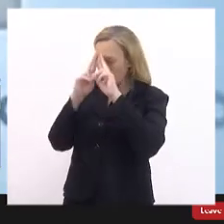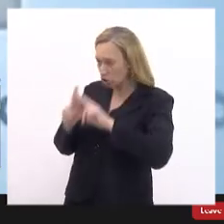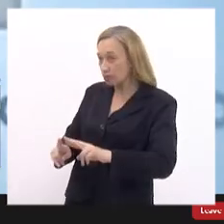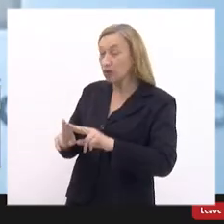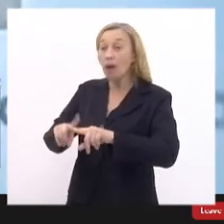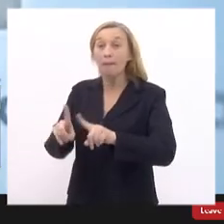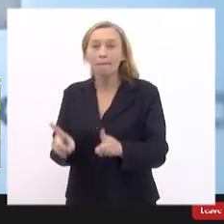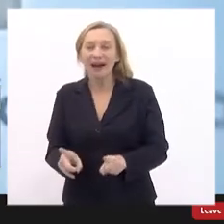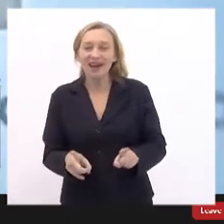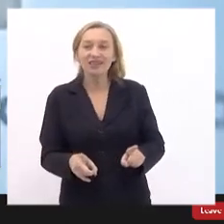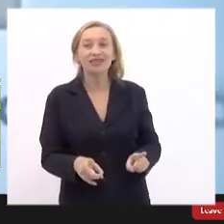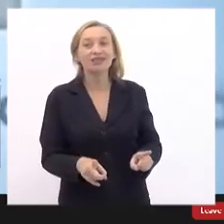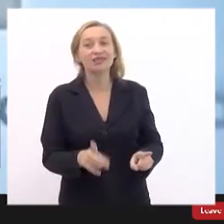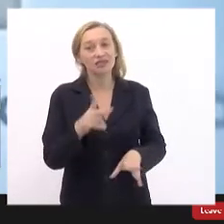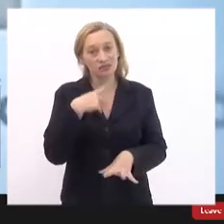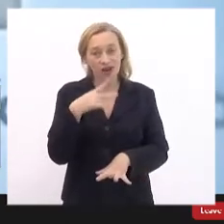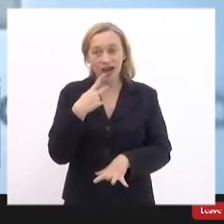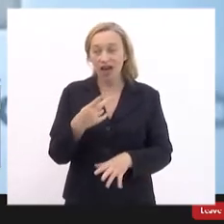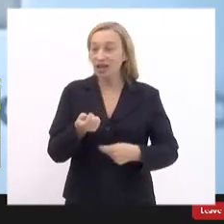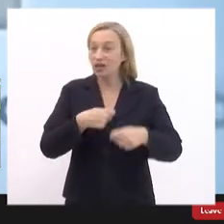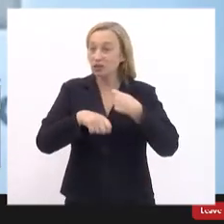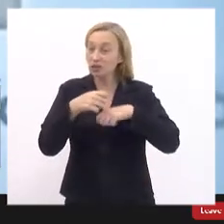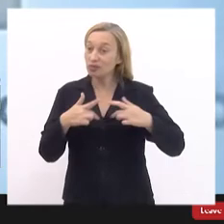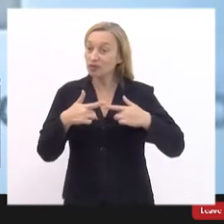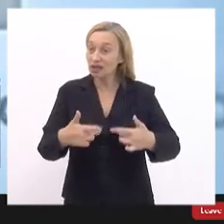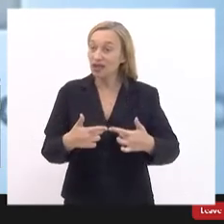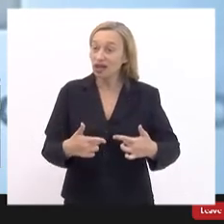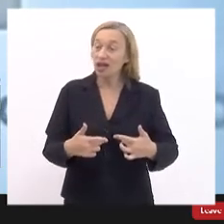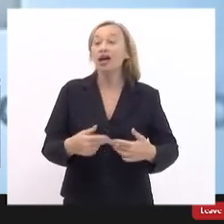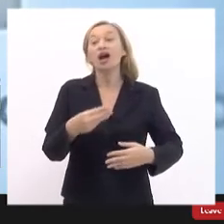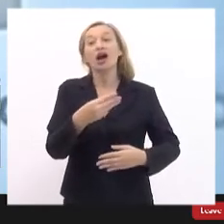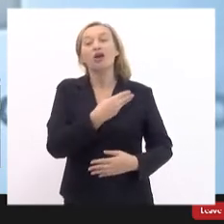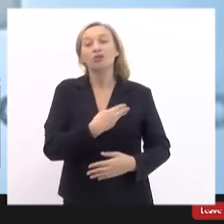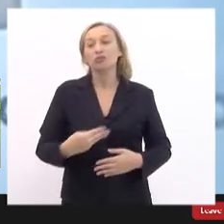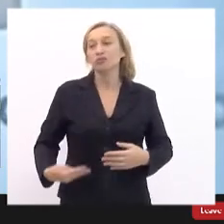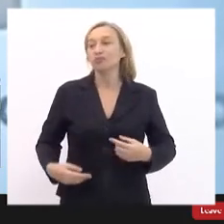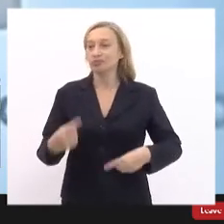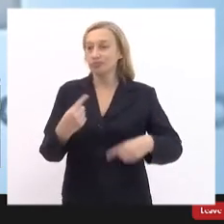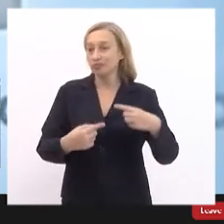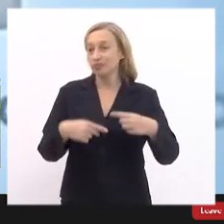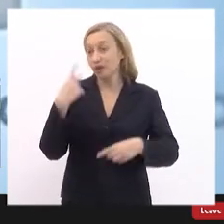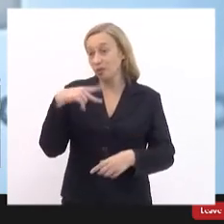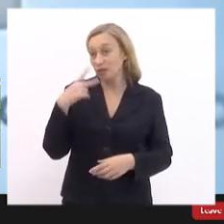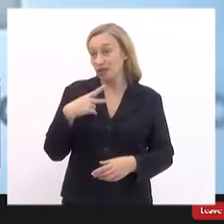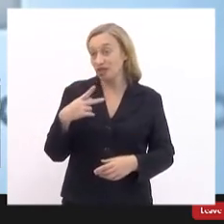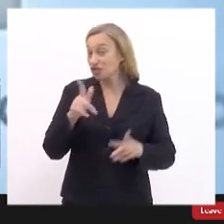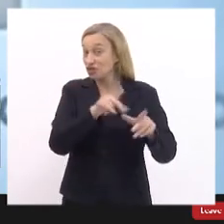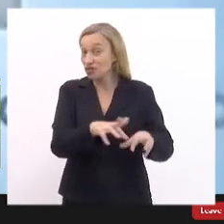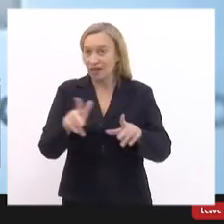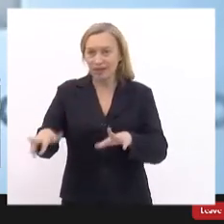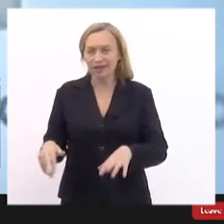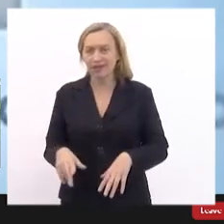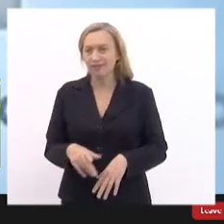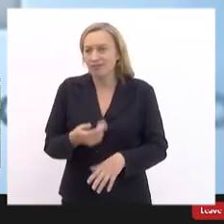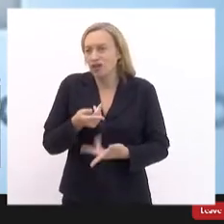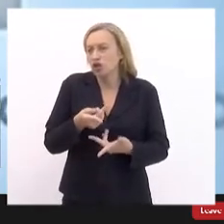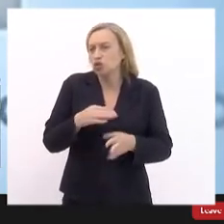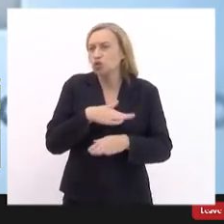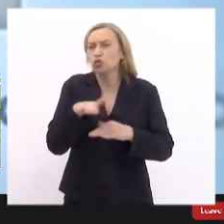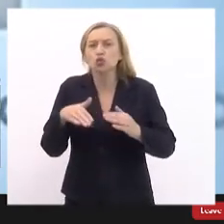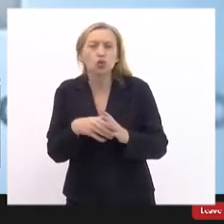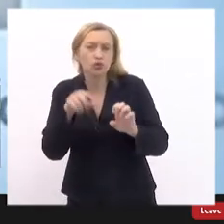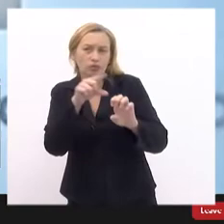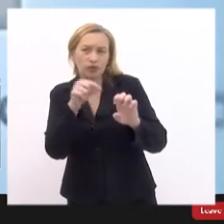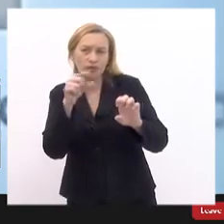mas há de se considerar que a economia solidária é uma política pública diferenciada. nem todos os empreendimentos vão